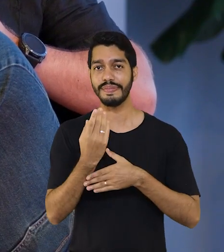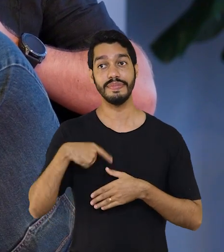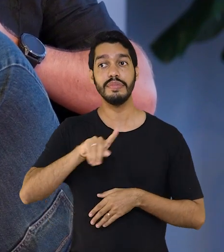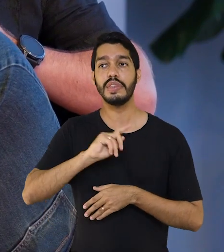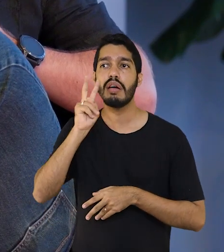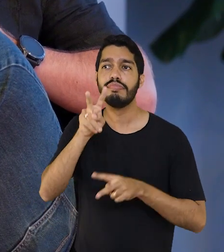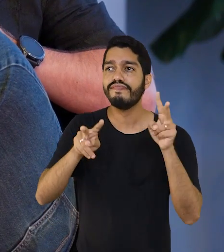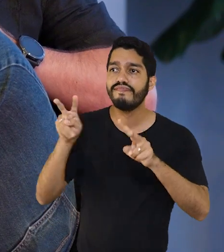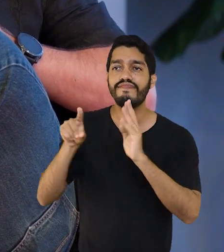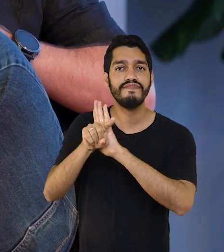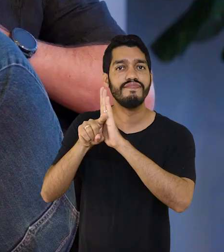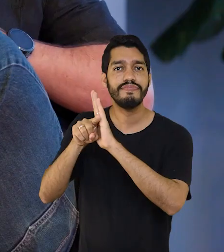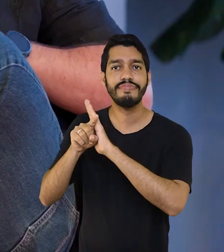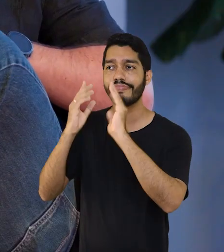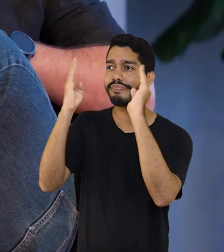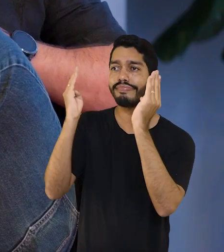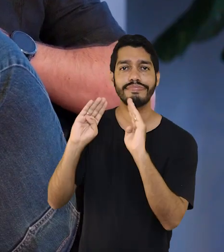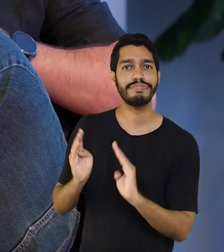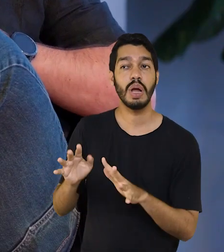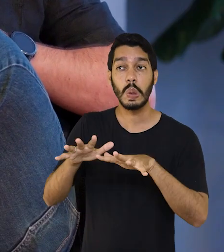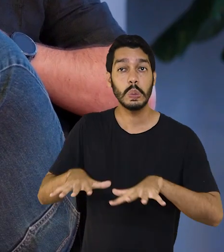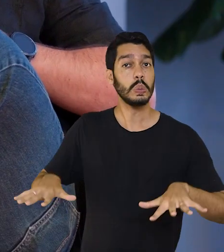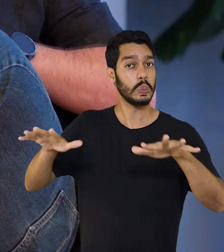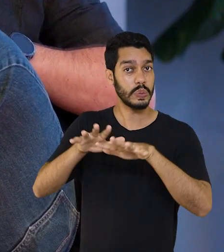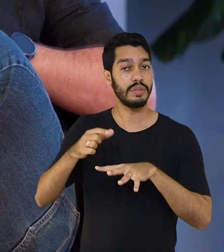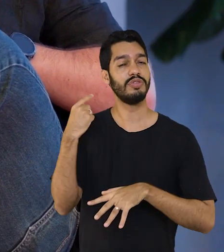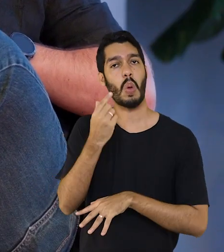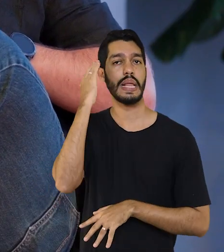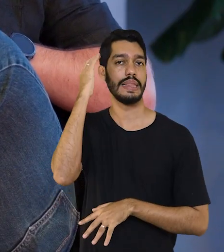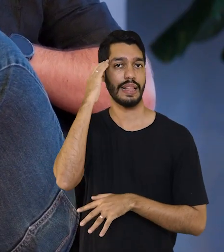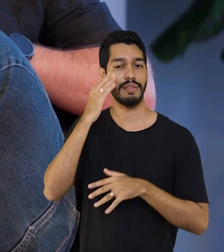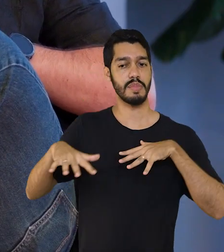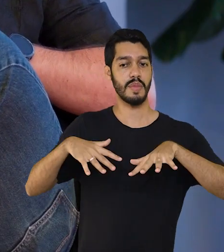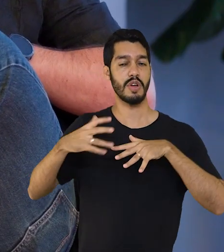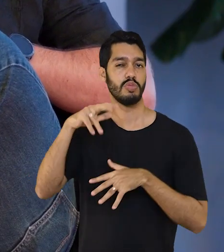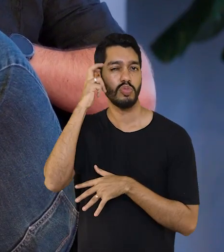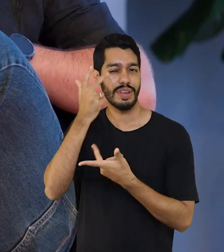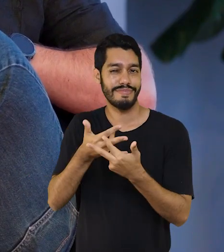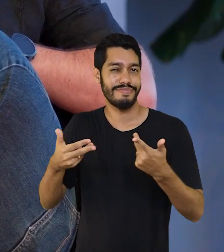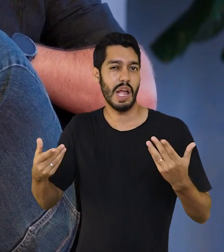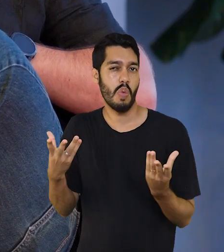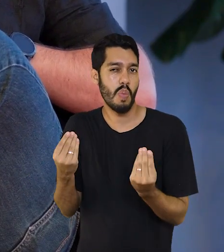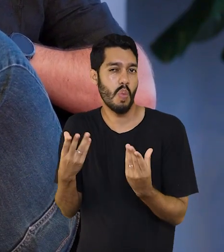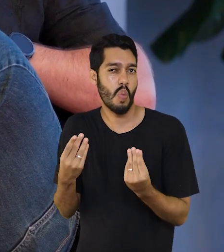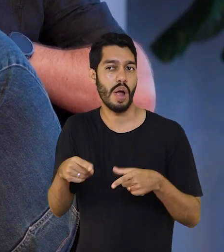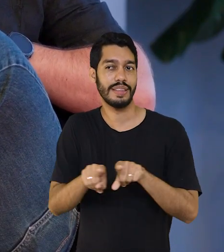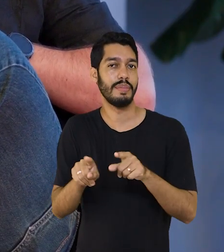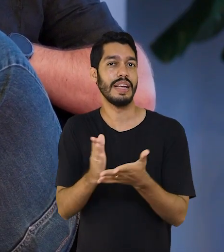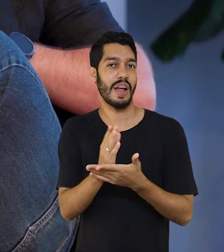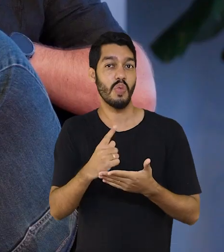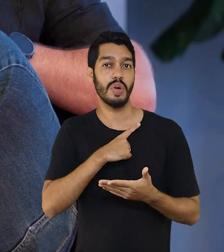faz essa análise em escala, que você consegue perceber que muitos dos movimentos culturais, até os